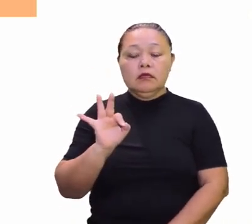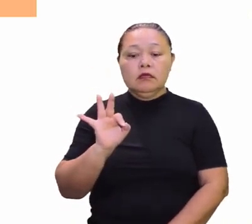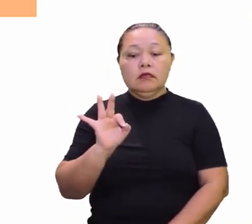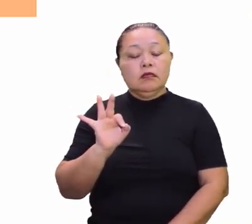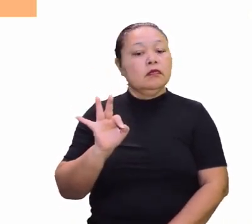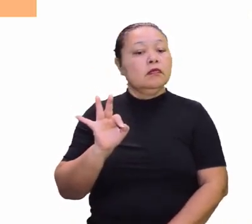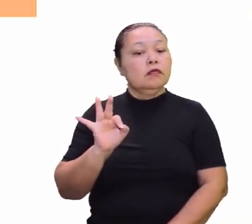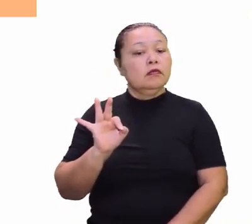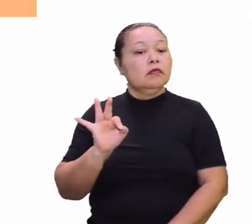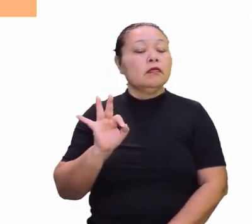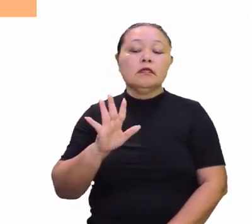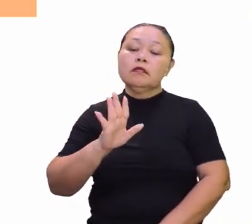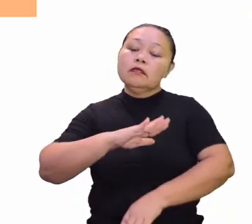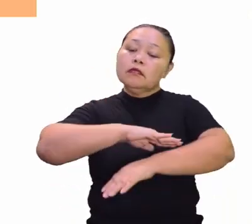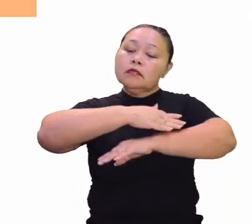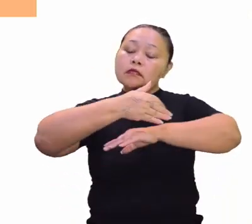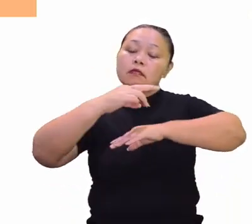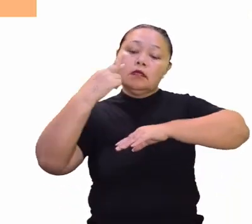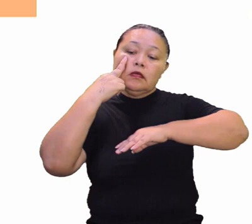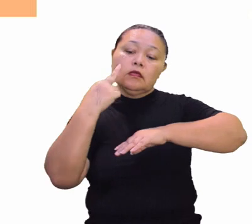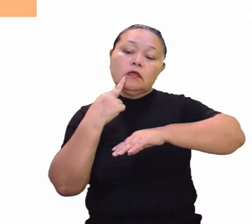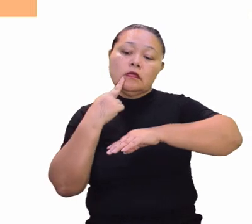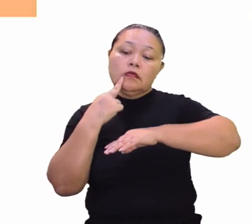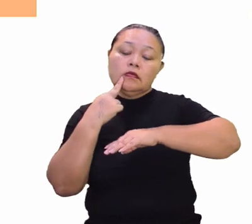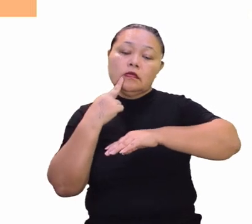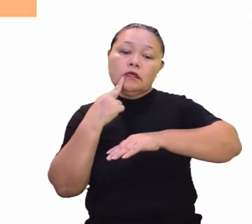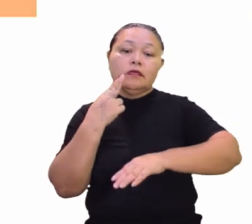66%, falando de relevo de Rondônia, né?